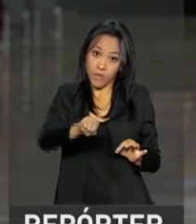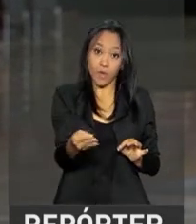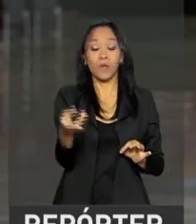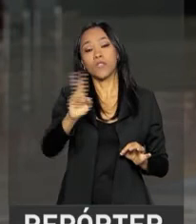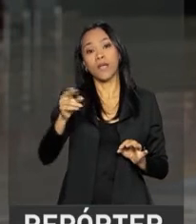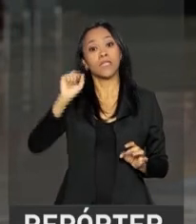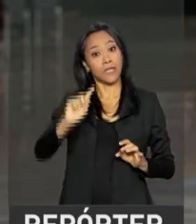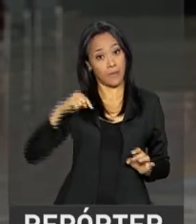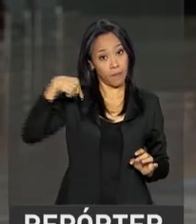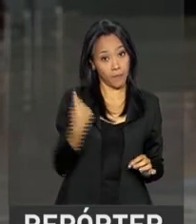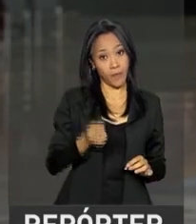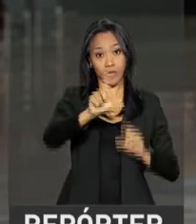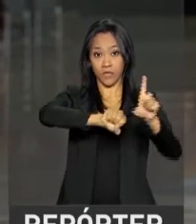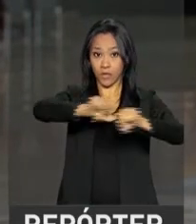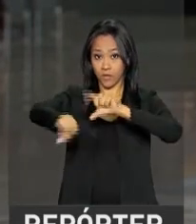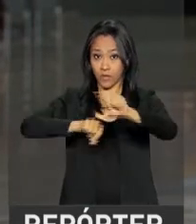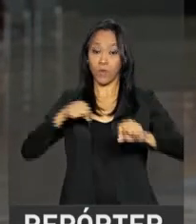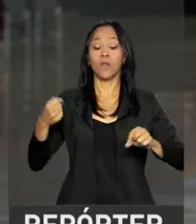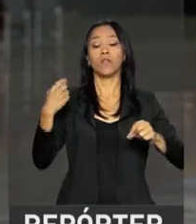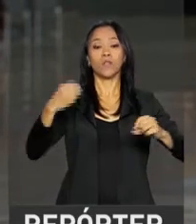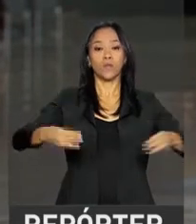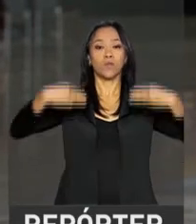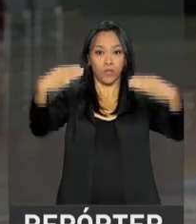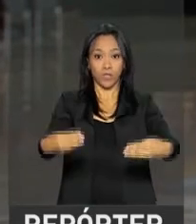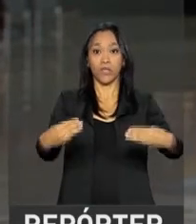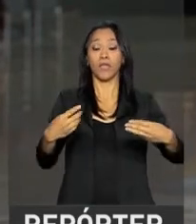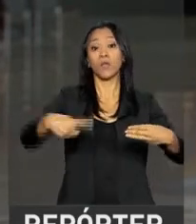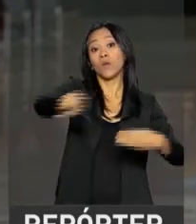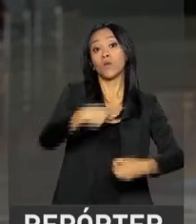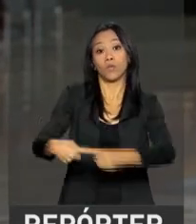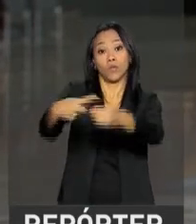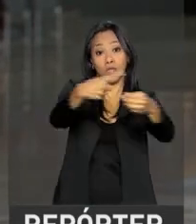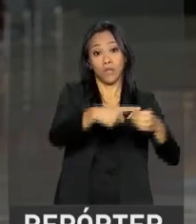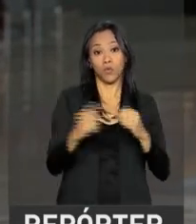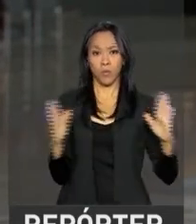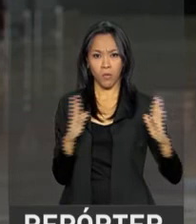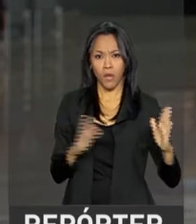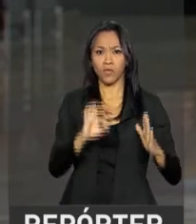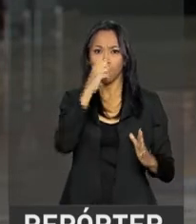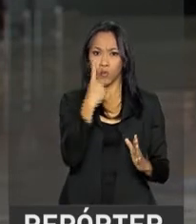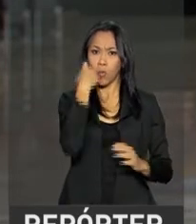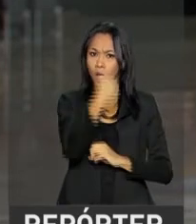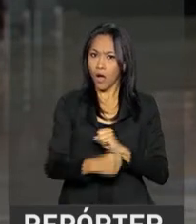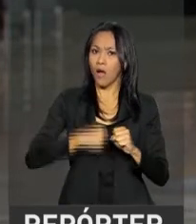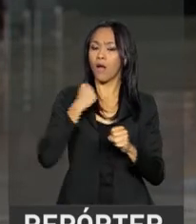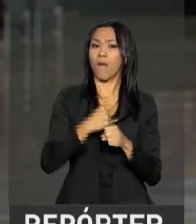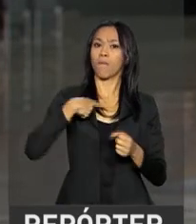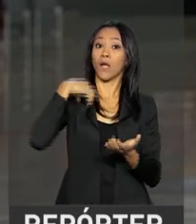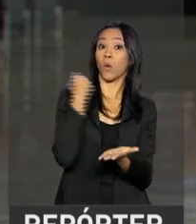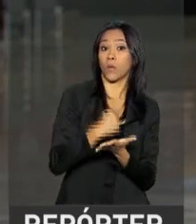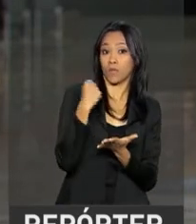após a seleção final do ministério das cidades os municípios vão ter até um ano para é contratar a